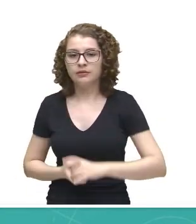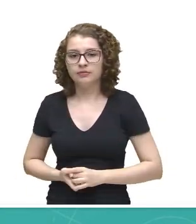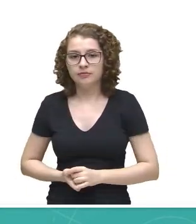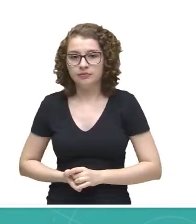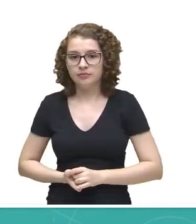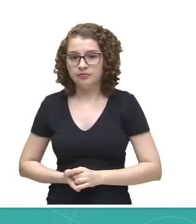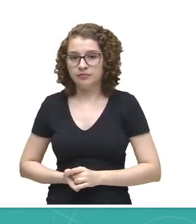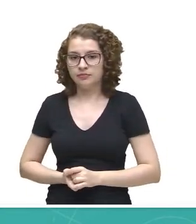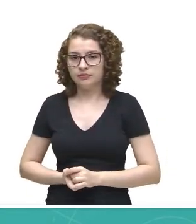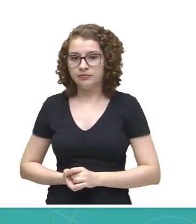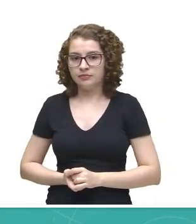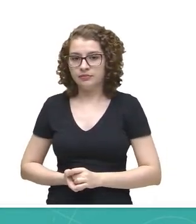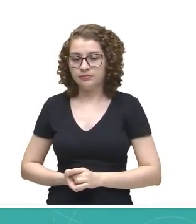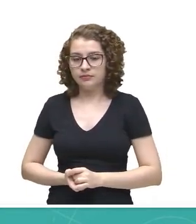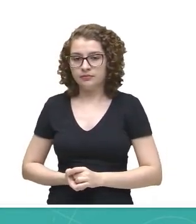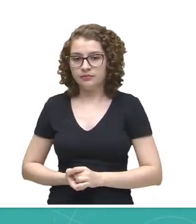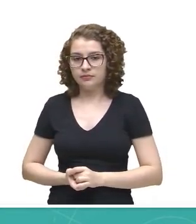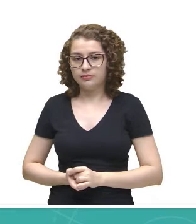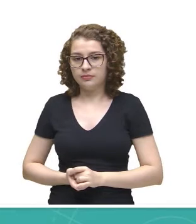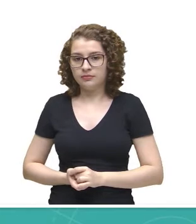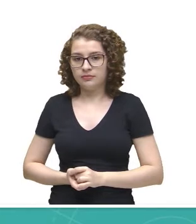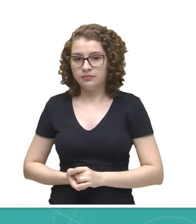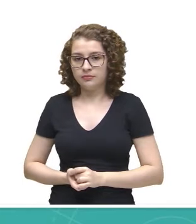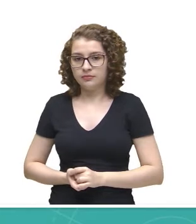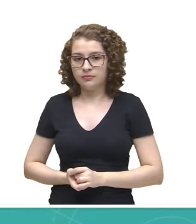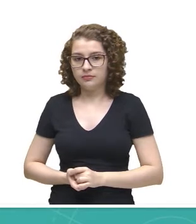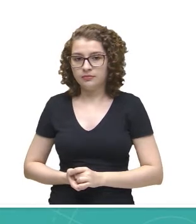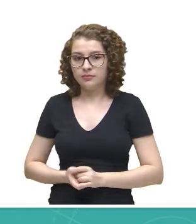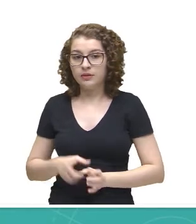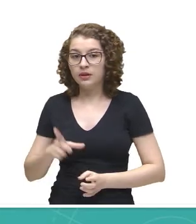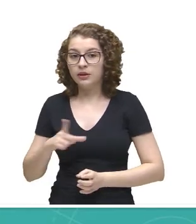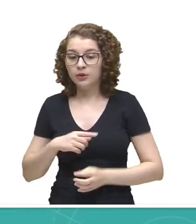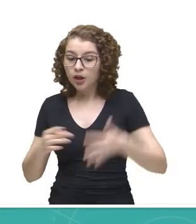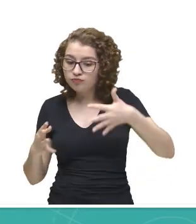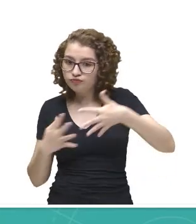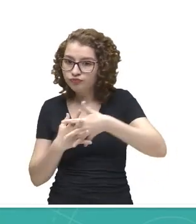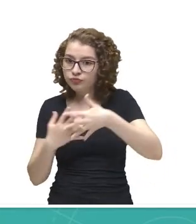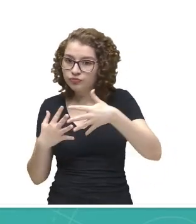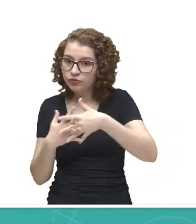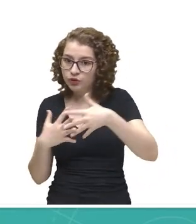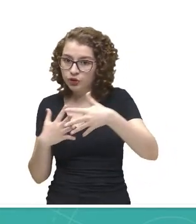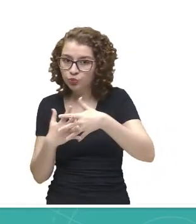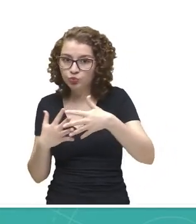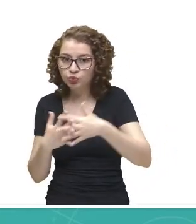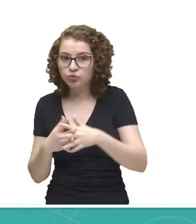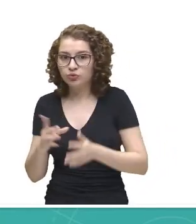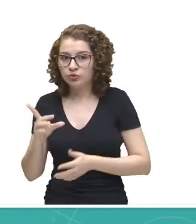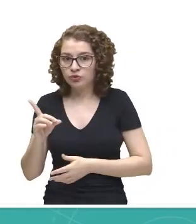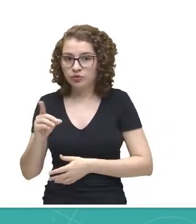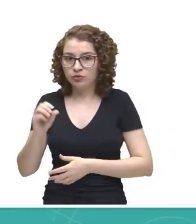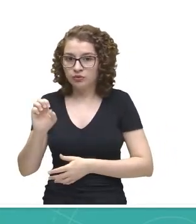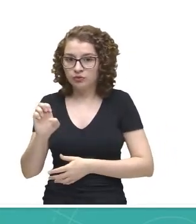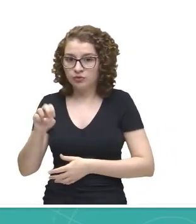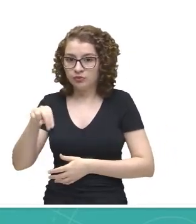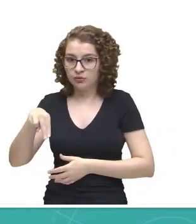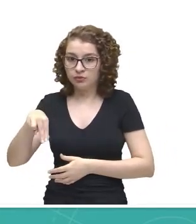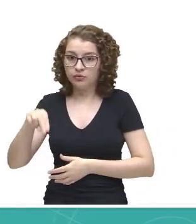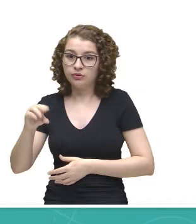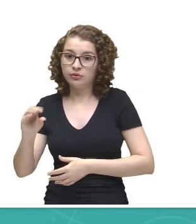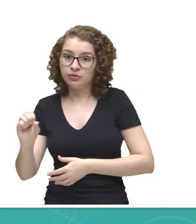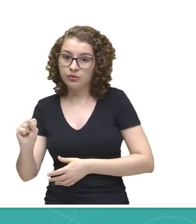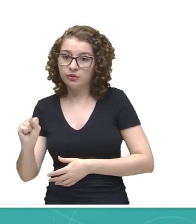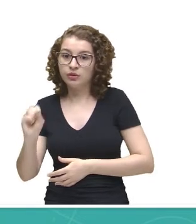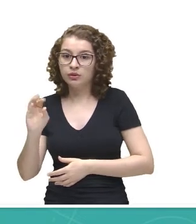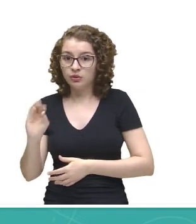é chamado de tendão. E ele é composto por tecido conjuntivo denso modelado, porque ele vai seguir